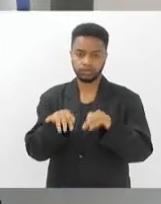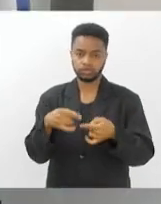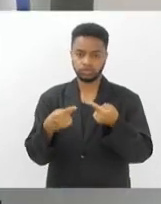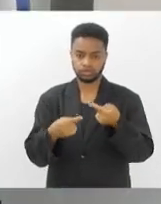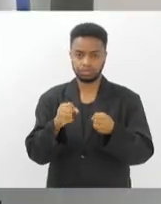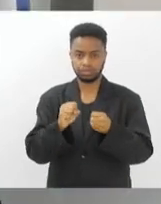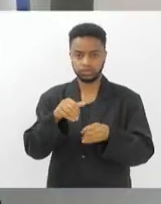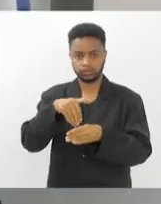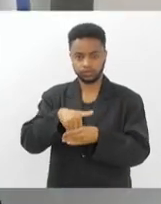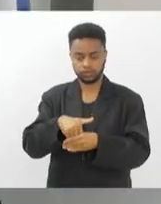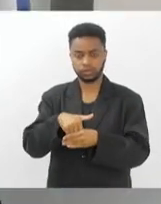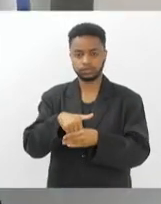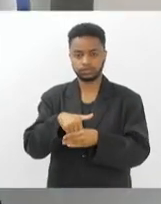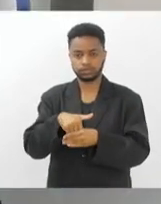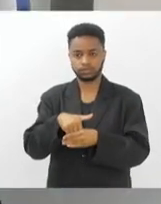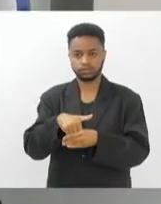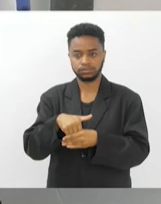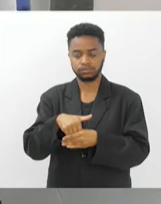em votação,